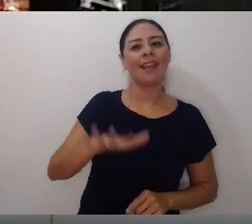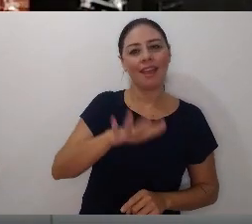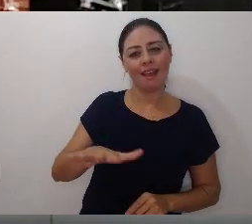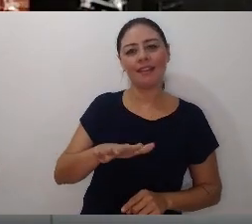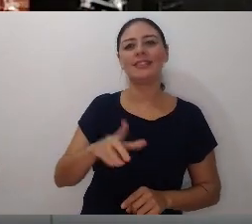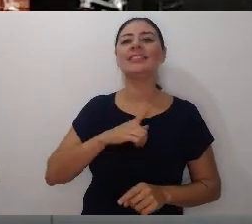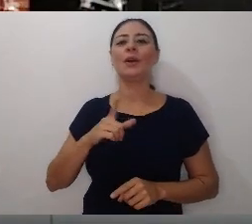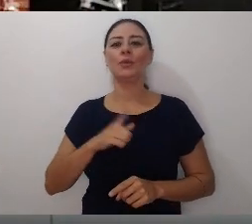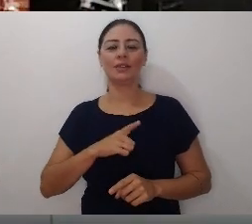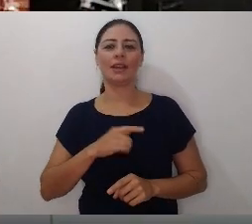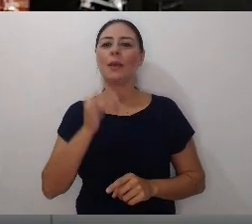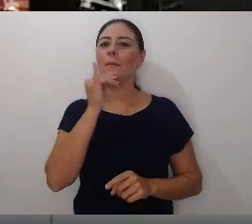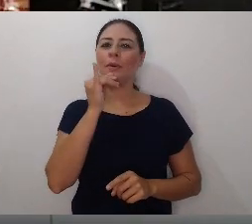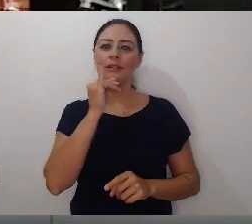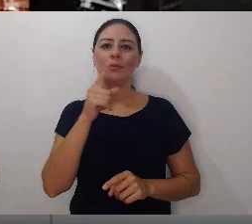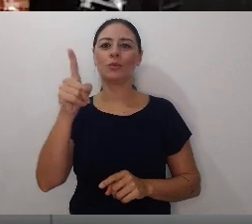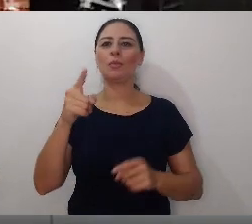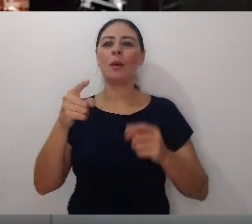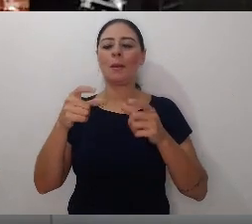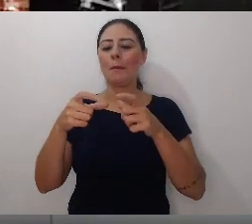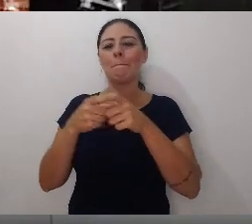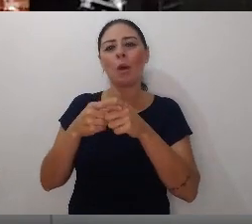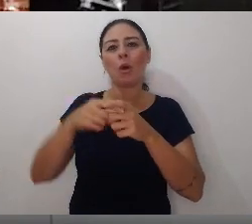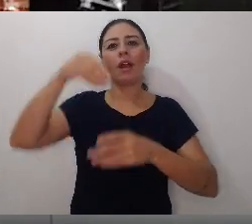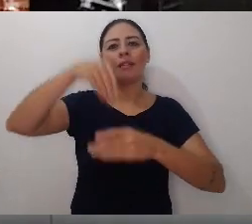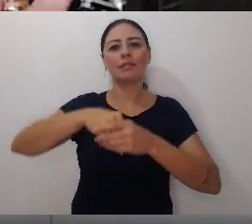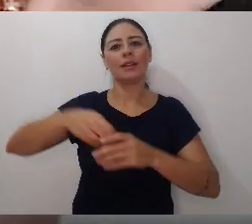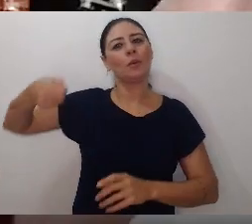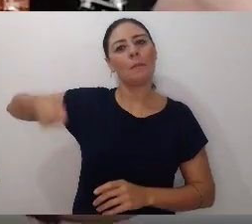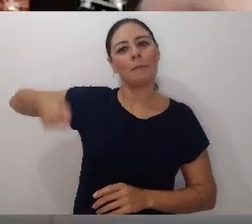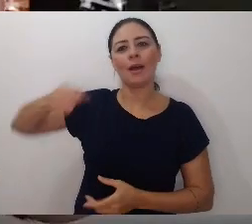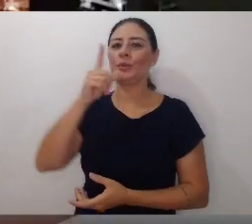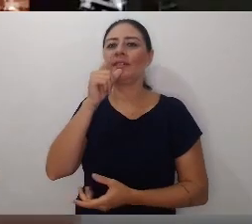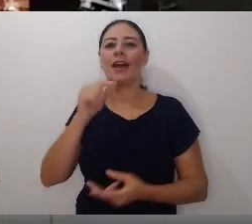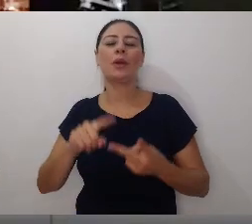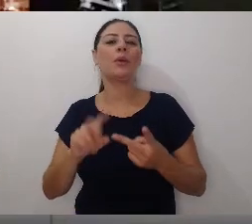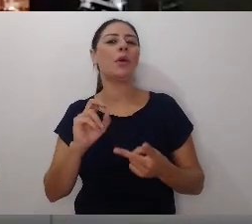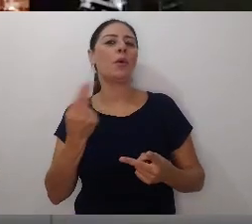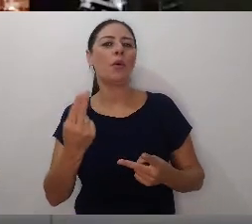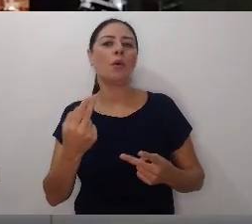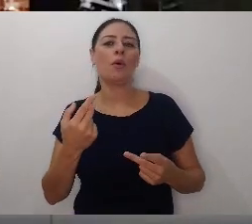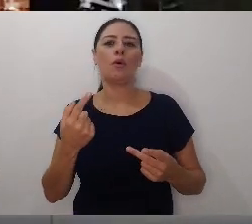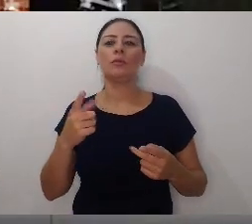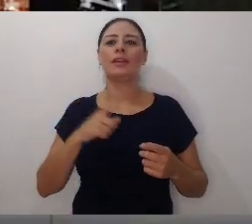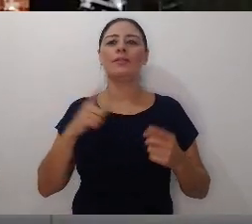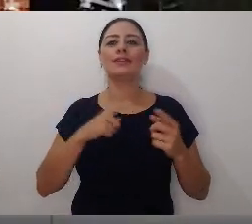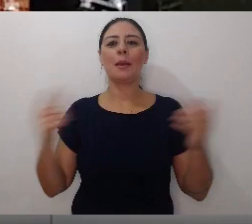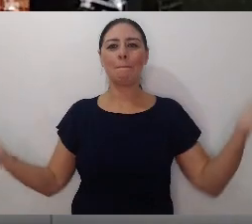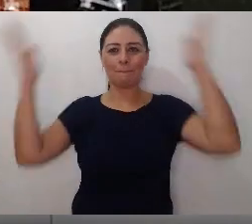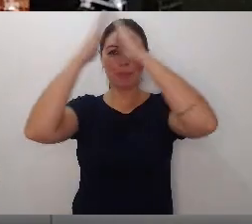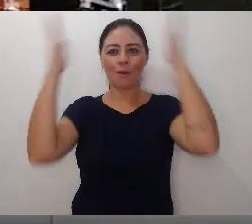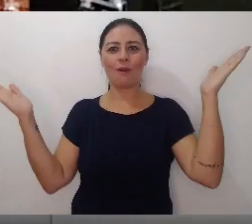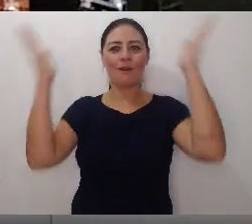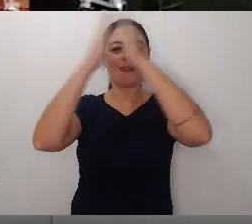eu criei uma coisa para a família se movimentar e a criança, que é cada peça da sala você colocar algum obstáculo. Ou é